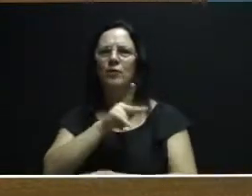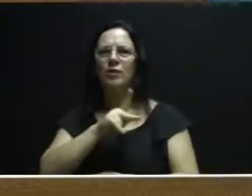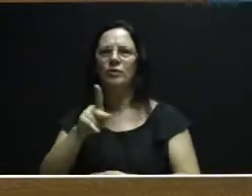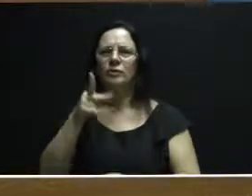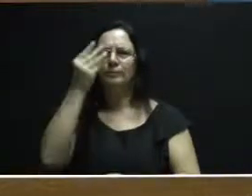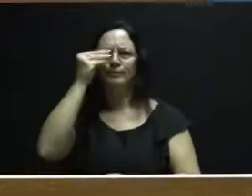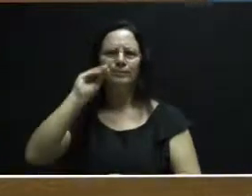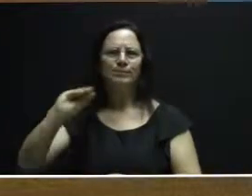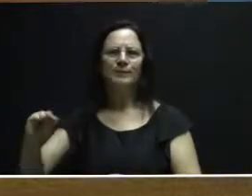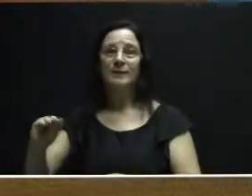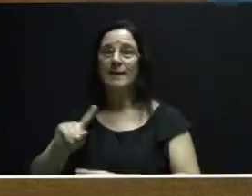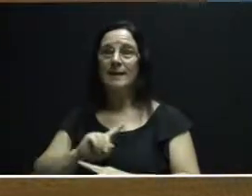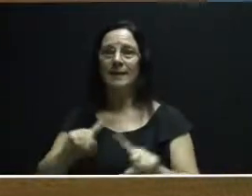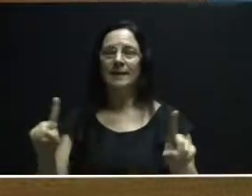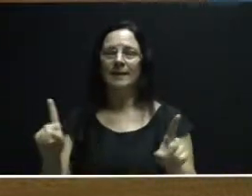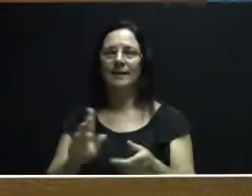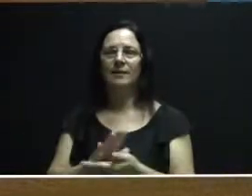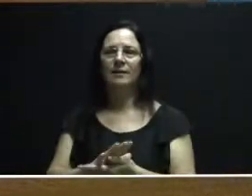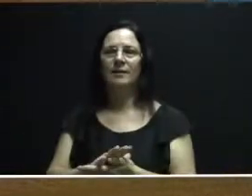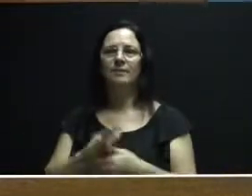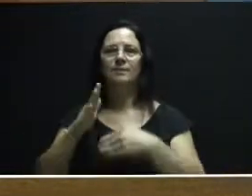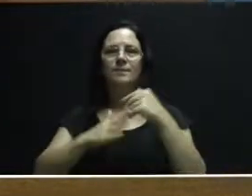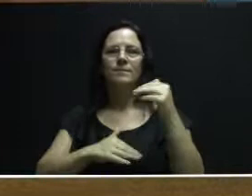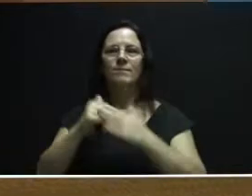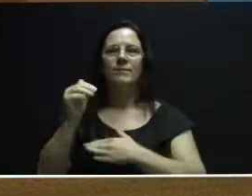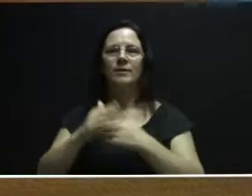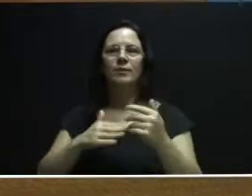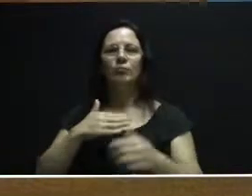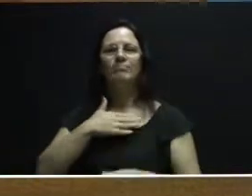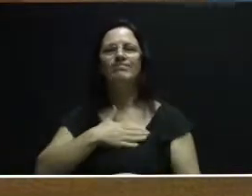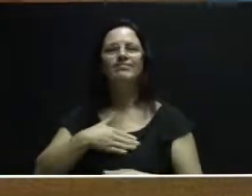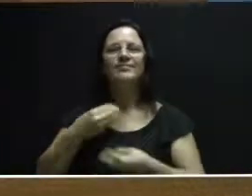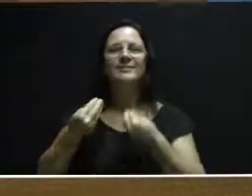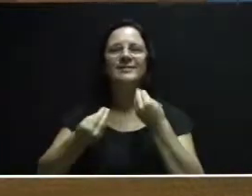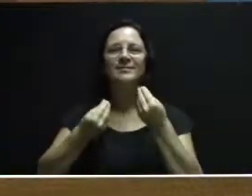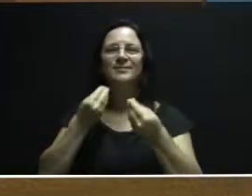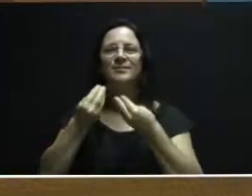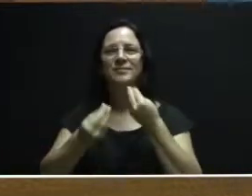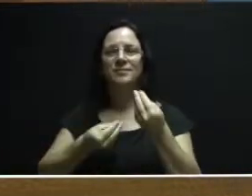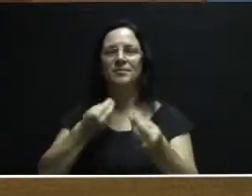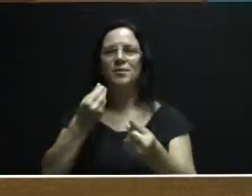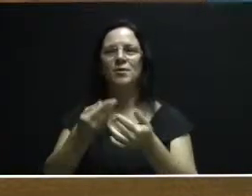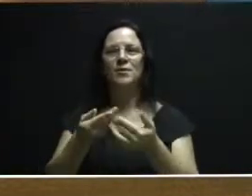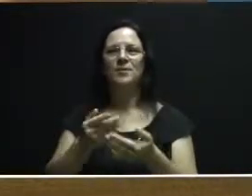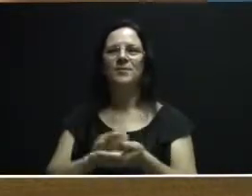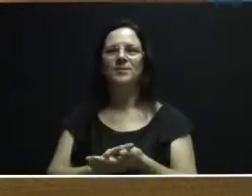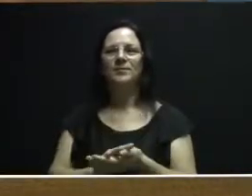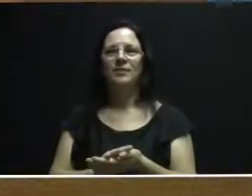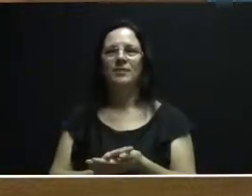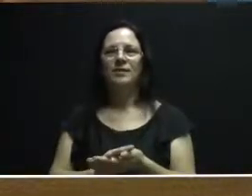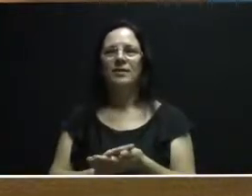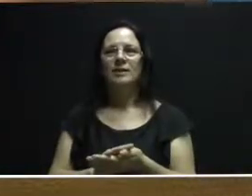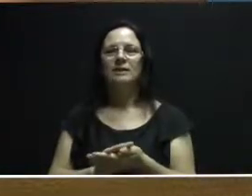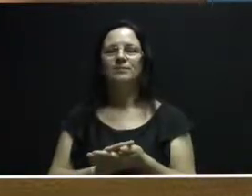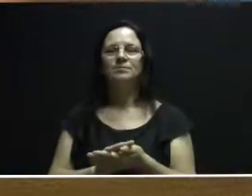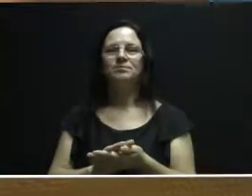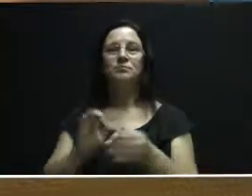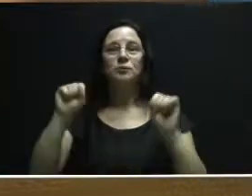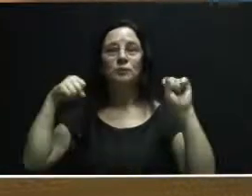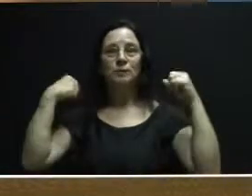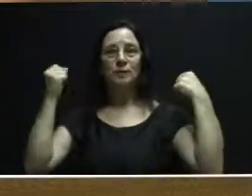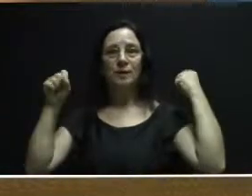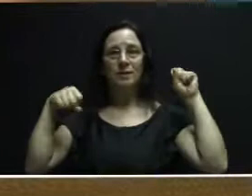porque é uma profissão realmente gostosa, gente. É difícil de falar, mas educação